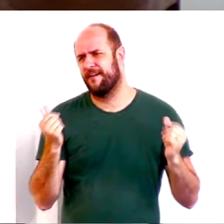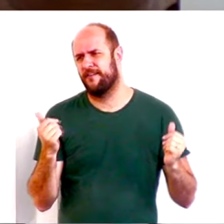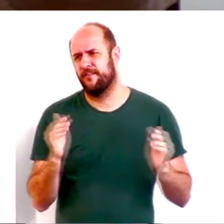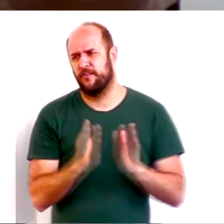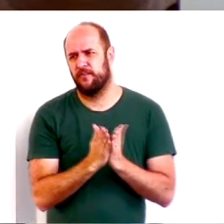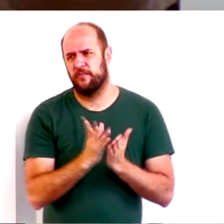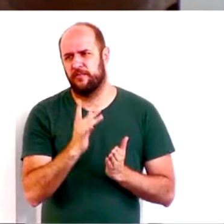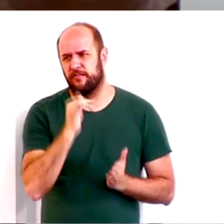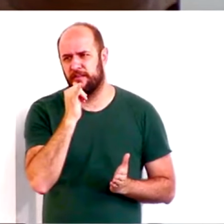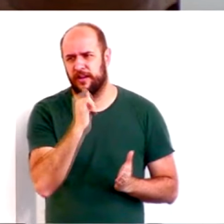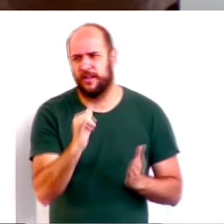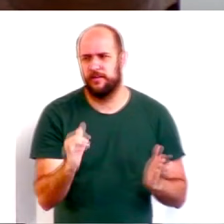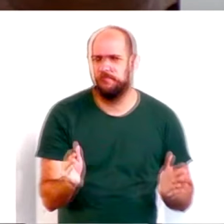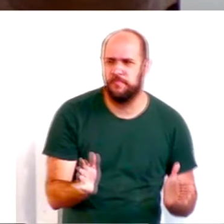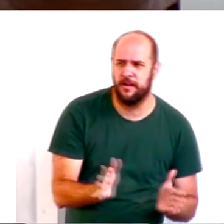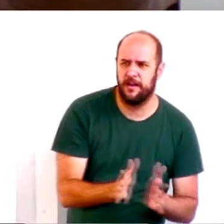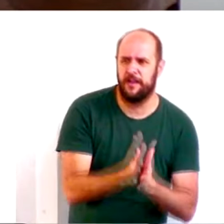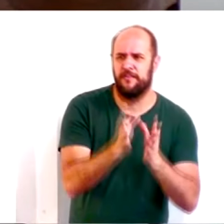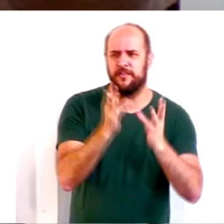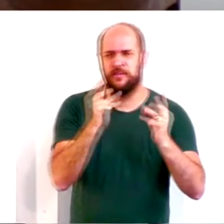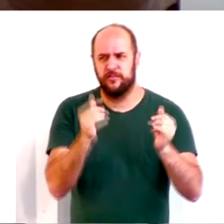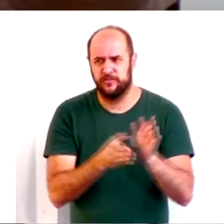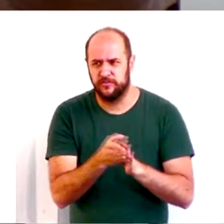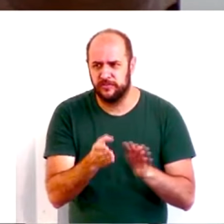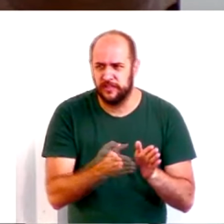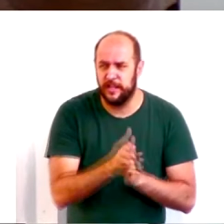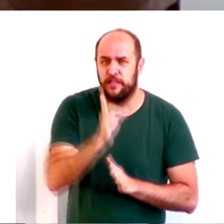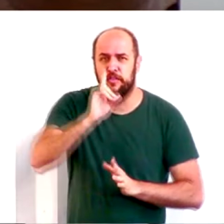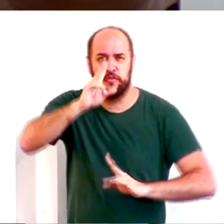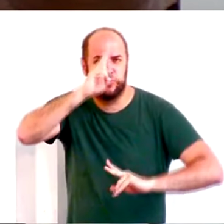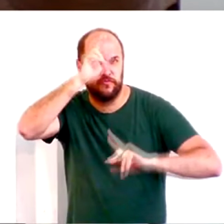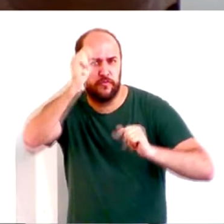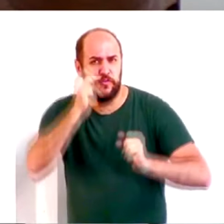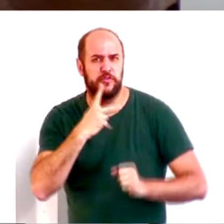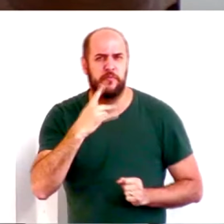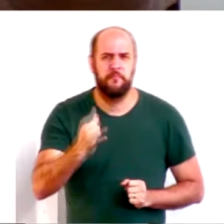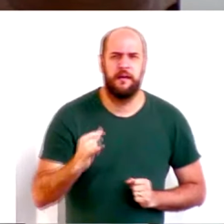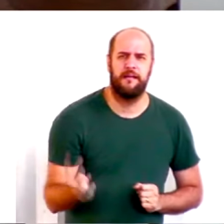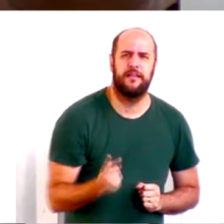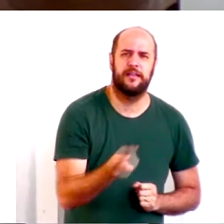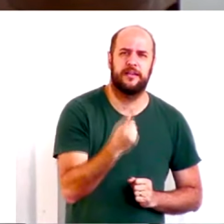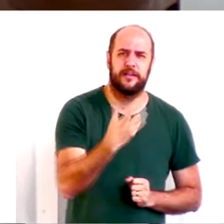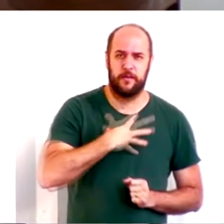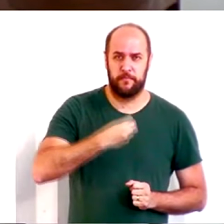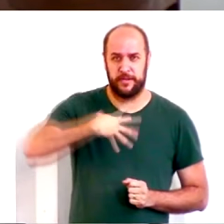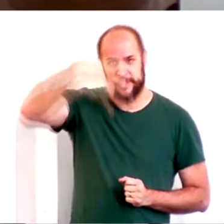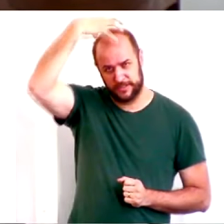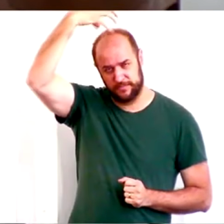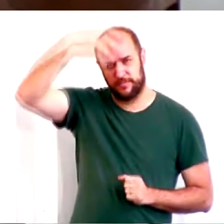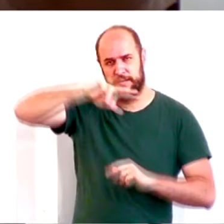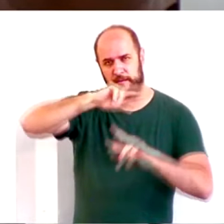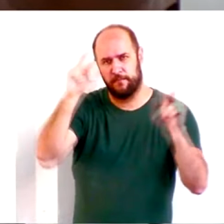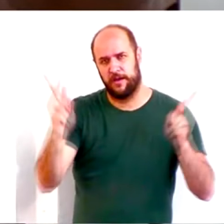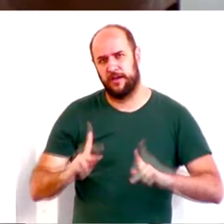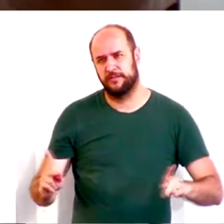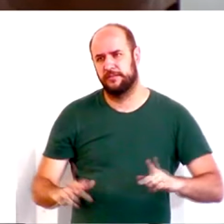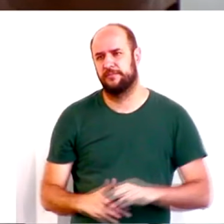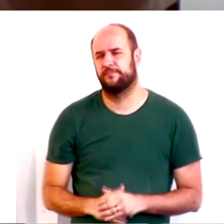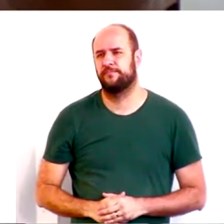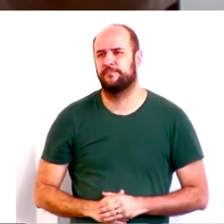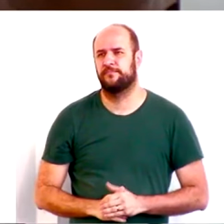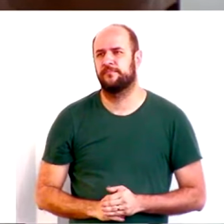diz maravilhoso conselheiro Deus forte pai da eternidade príncipe da paz assim como